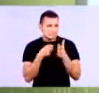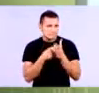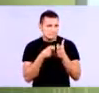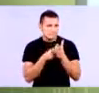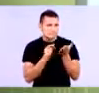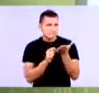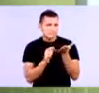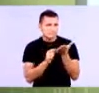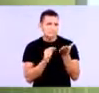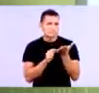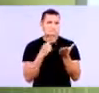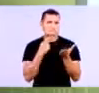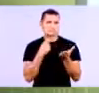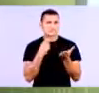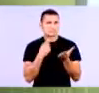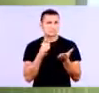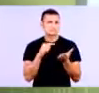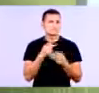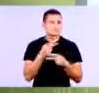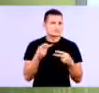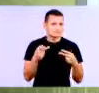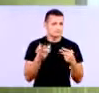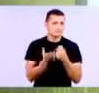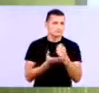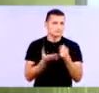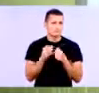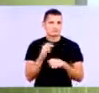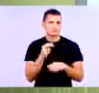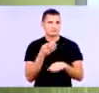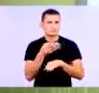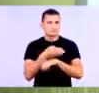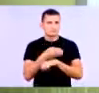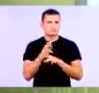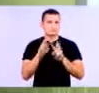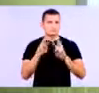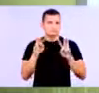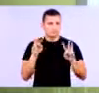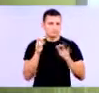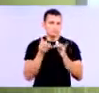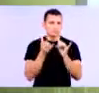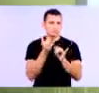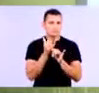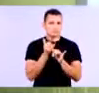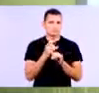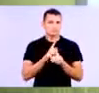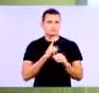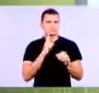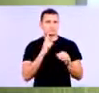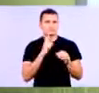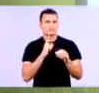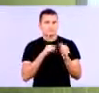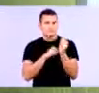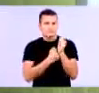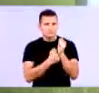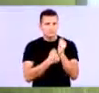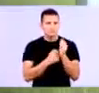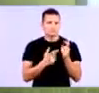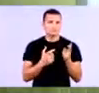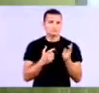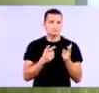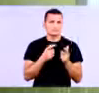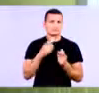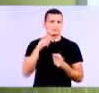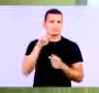faz a leitura, não é, professor? Coisas assim básicas. Ou acessar um site da internet, de repente está bloqueado, né, pelo proxy